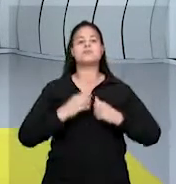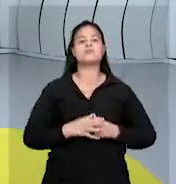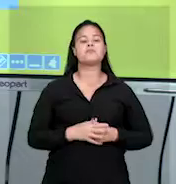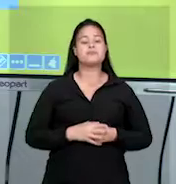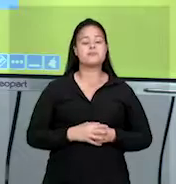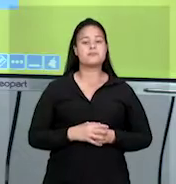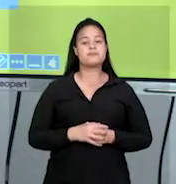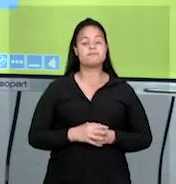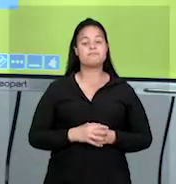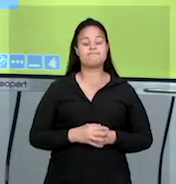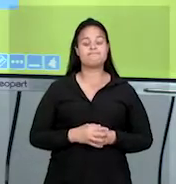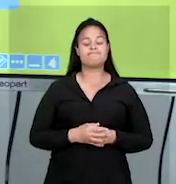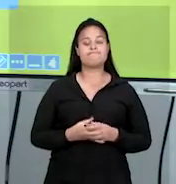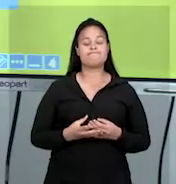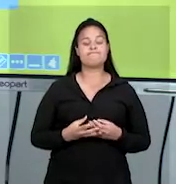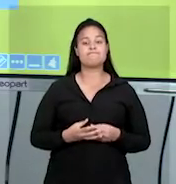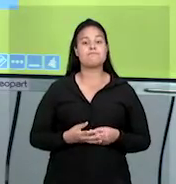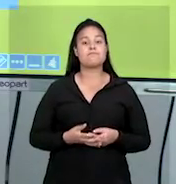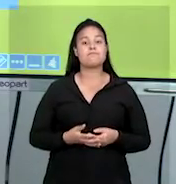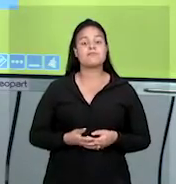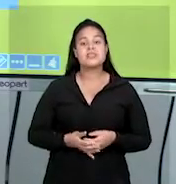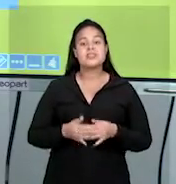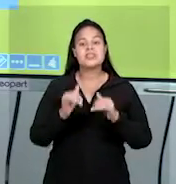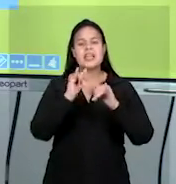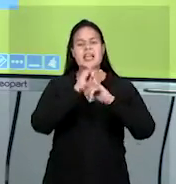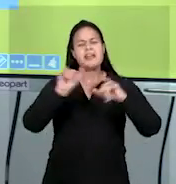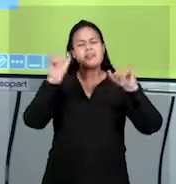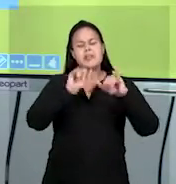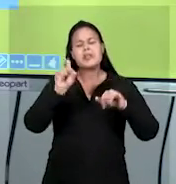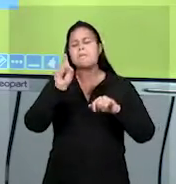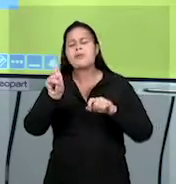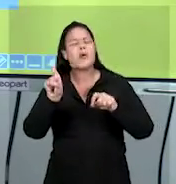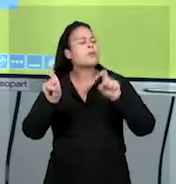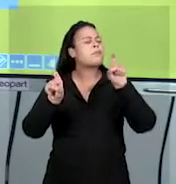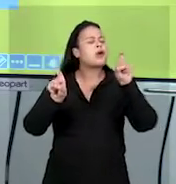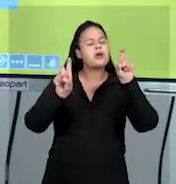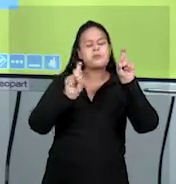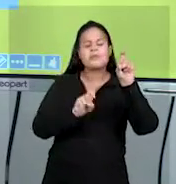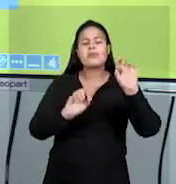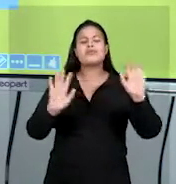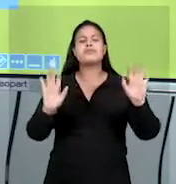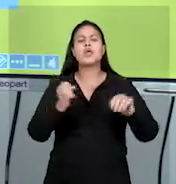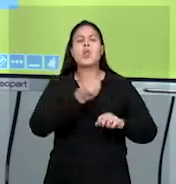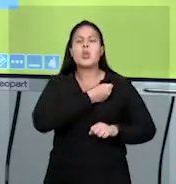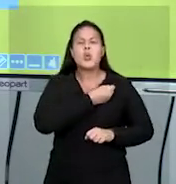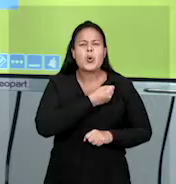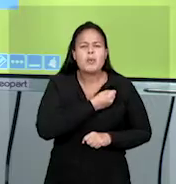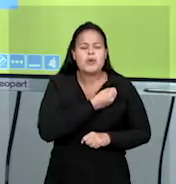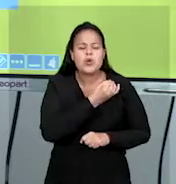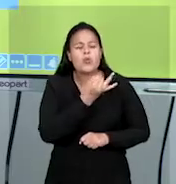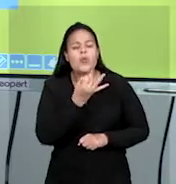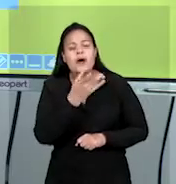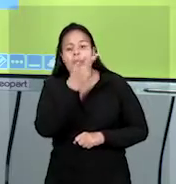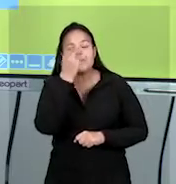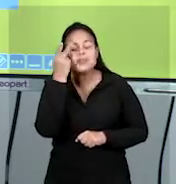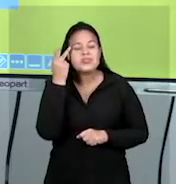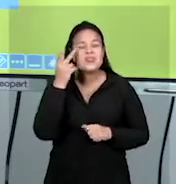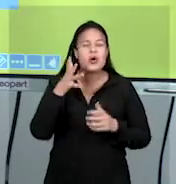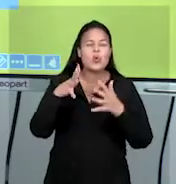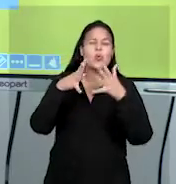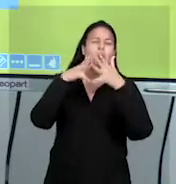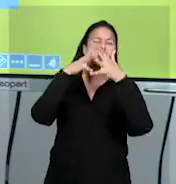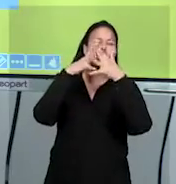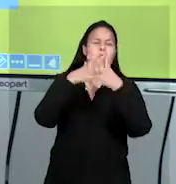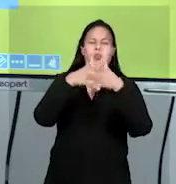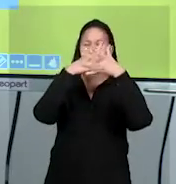Não tem como eu representar essa informação com pontos. Imagina se eu coloco um ponto e coloco um número de pessoas contagiadas. Esse mapa